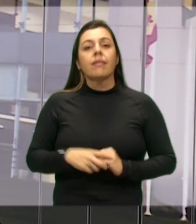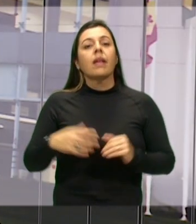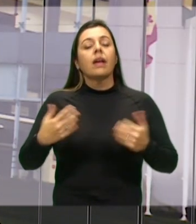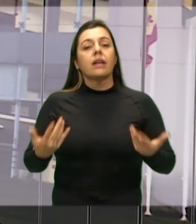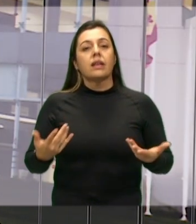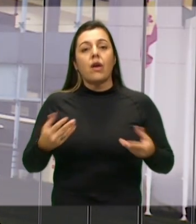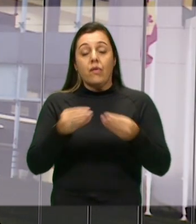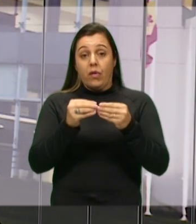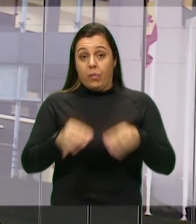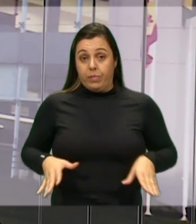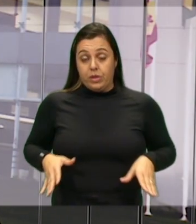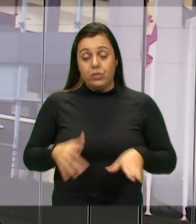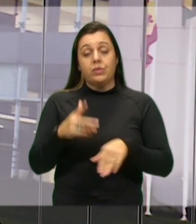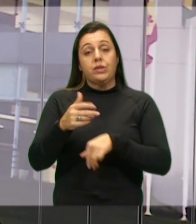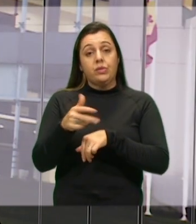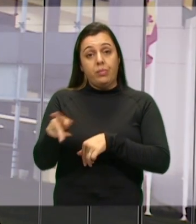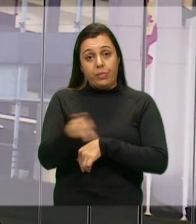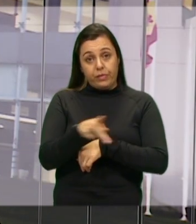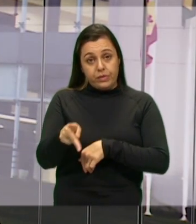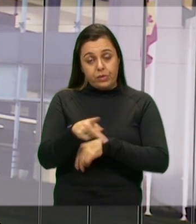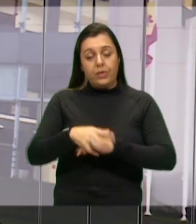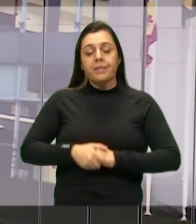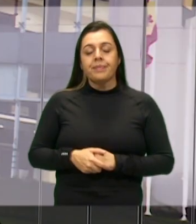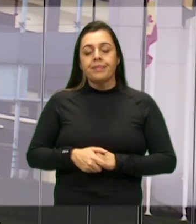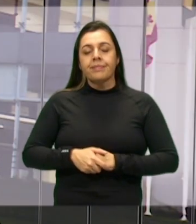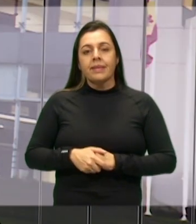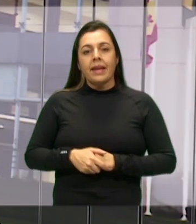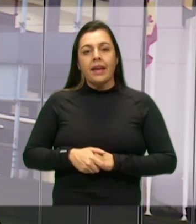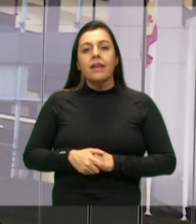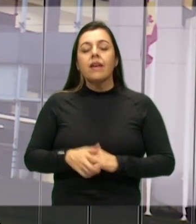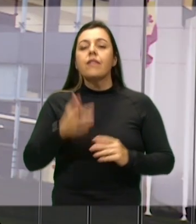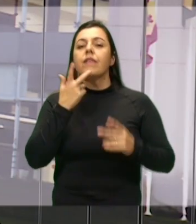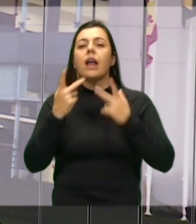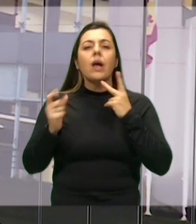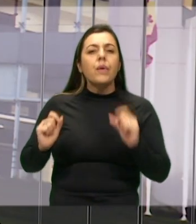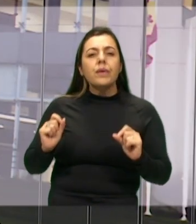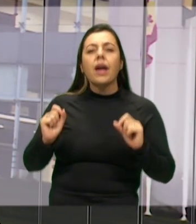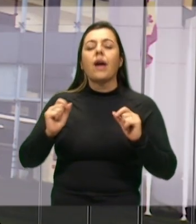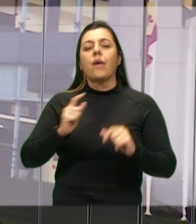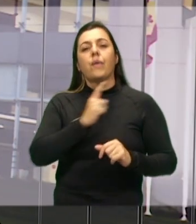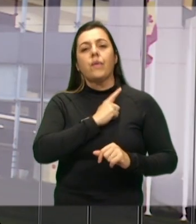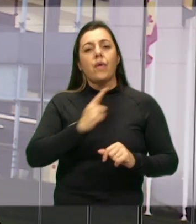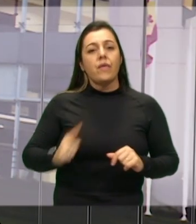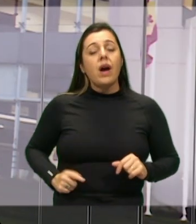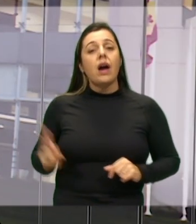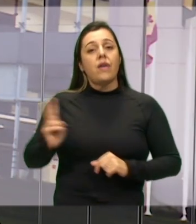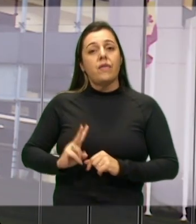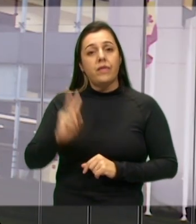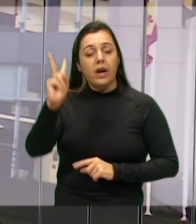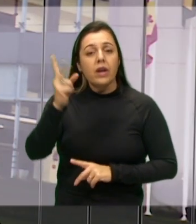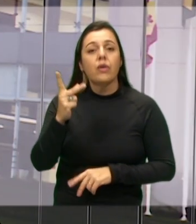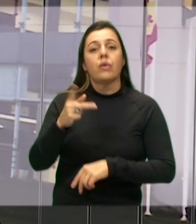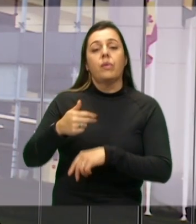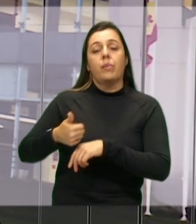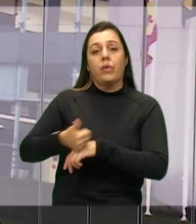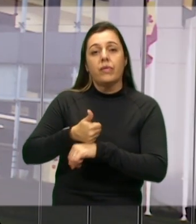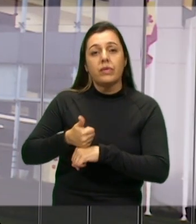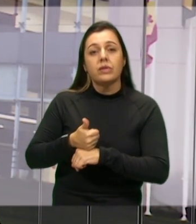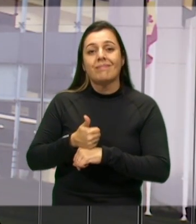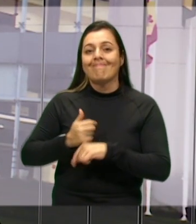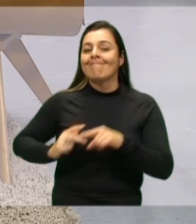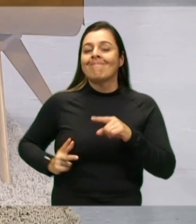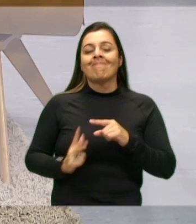foi prejudicial aos professores, né? Para quem vinha dizendo que era um governo que iria valorizar os professores,